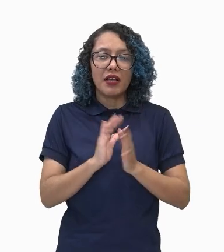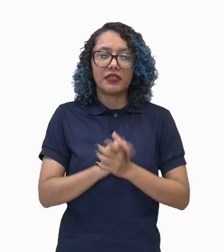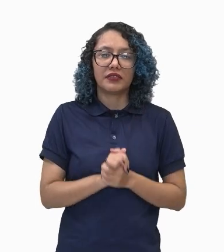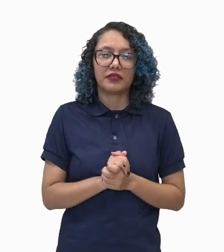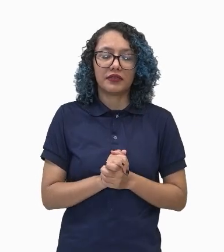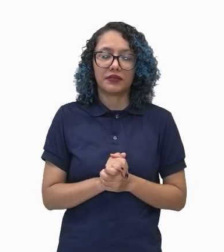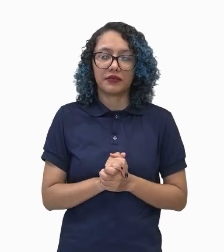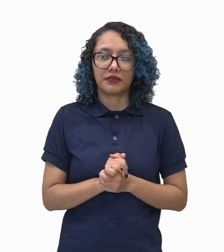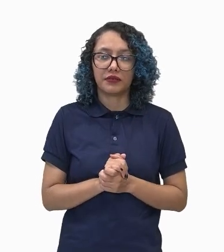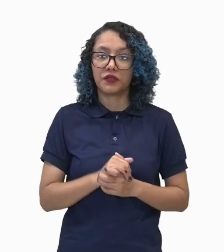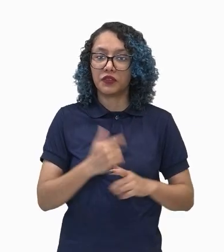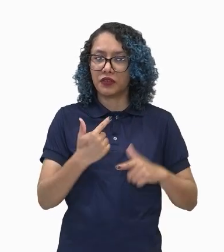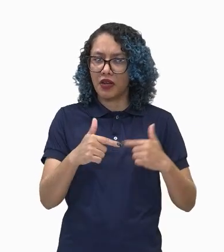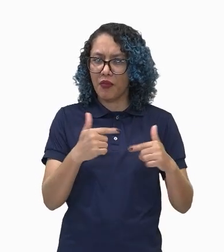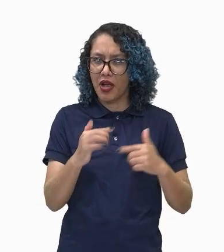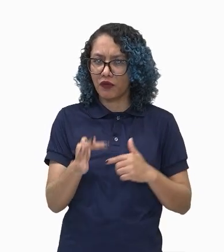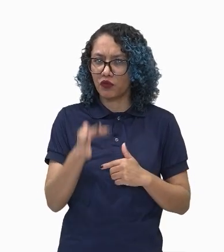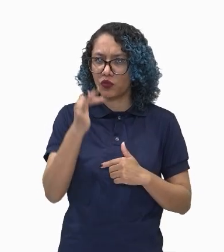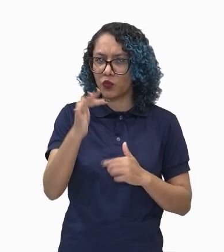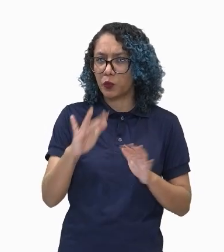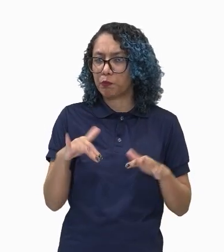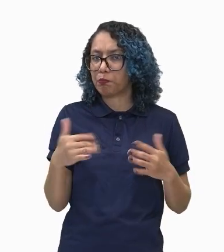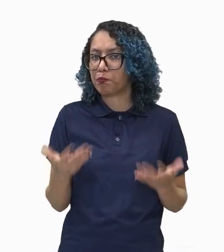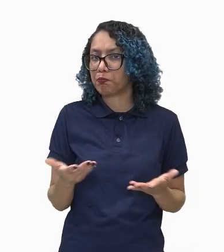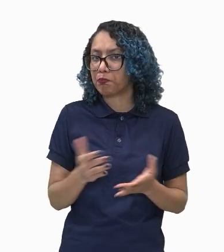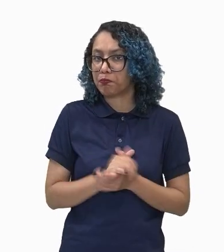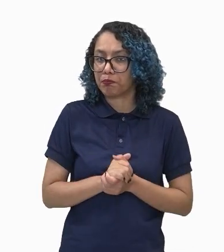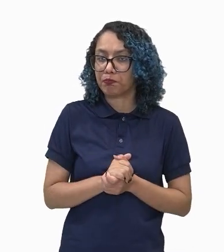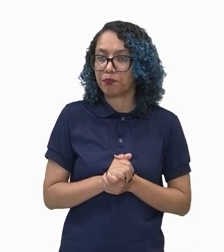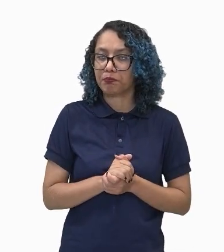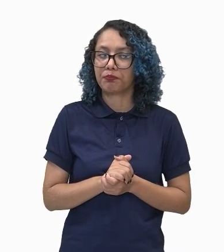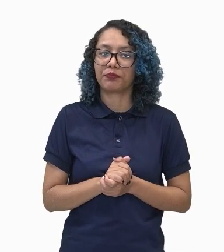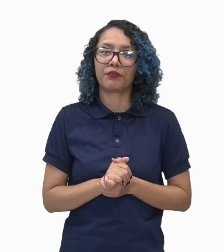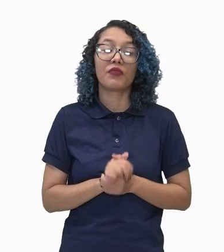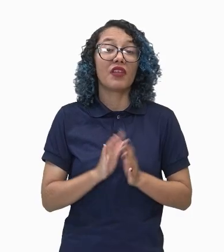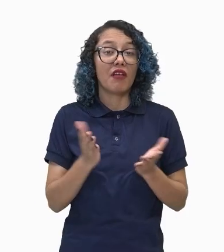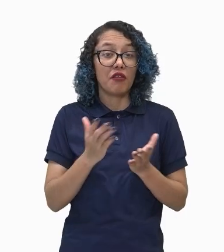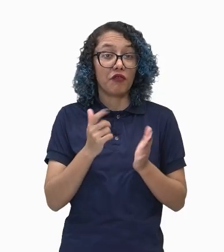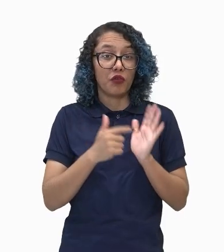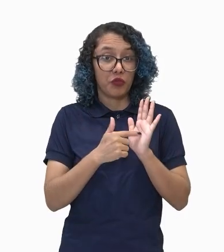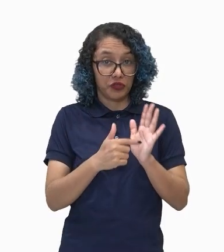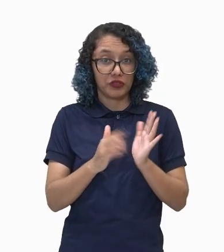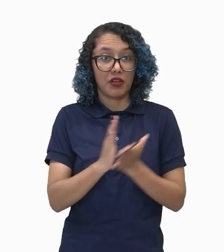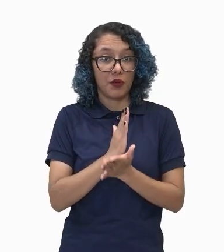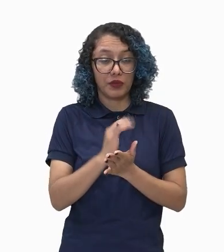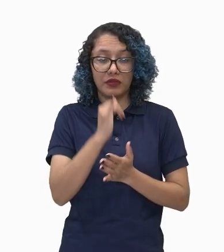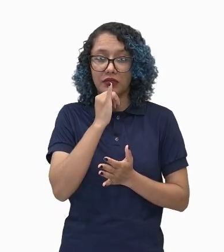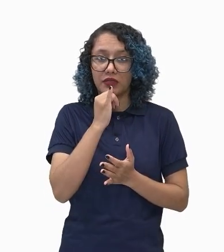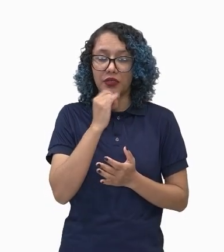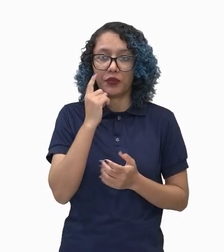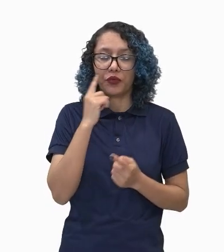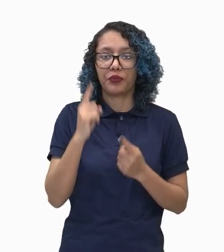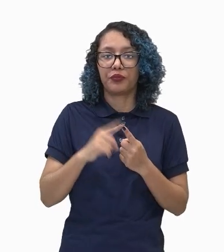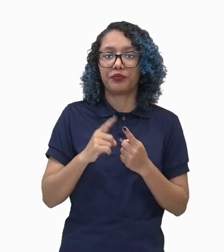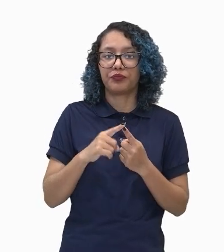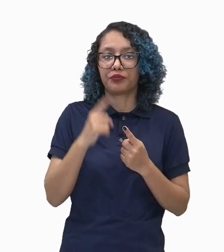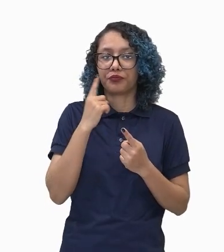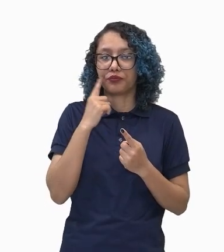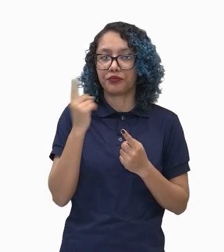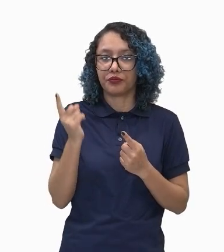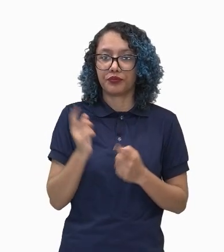trabalhos, né, os empregos do futuro? Let's see some examples. Vamos ver alguns exemplos. O primeiro exemplo que nós